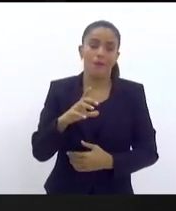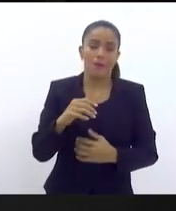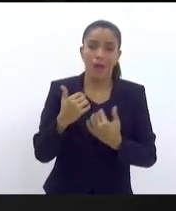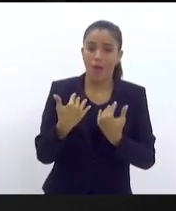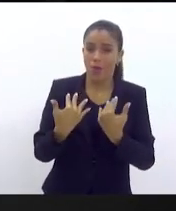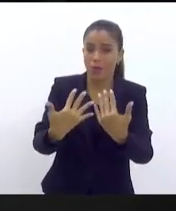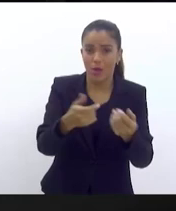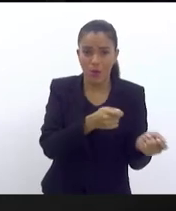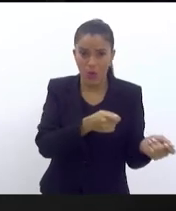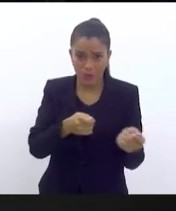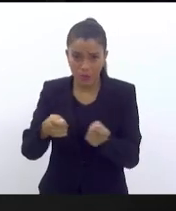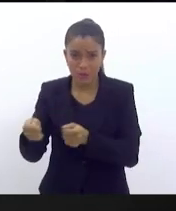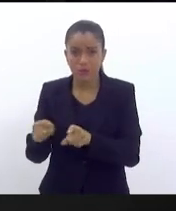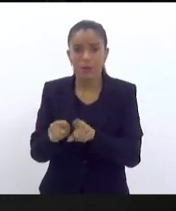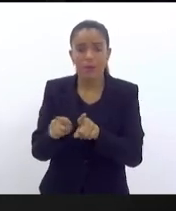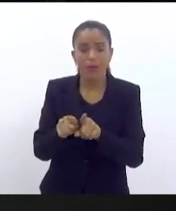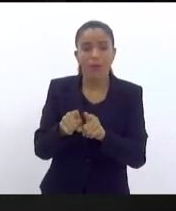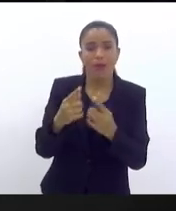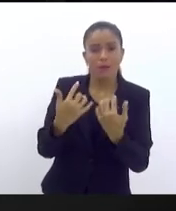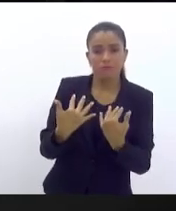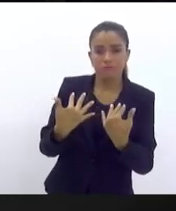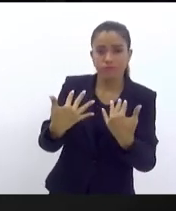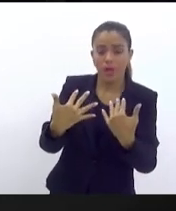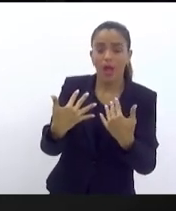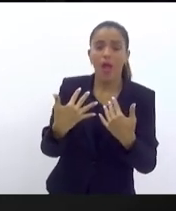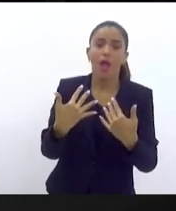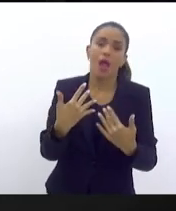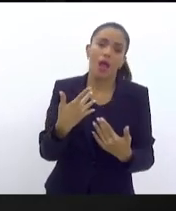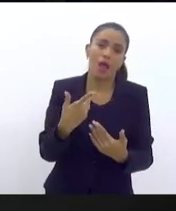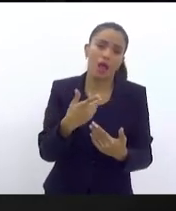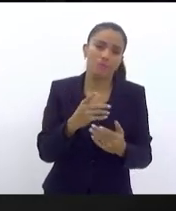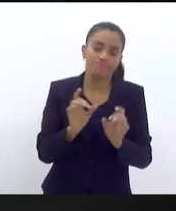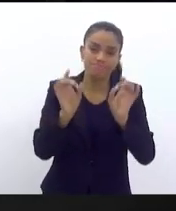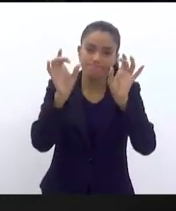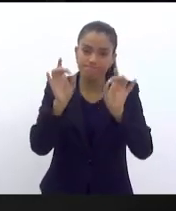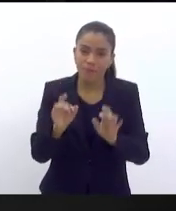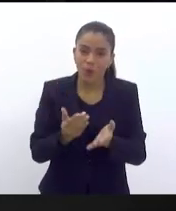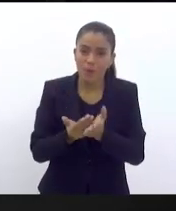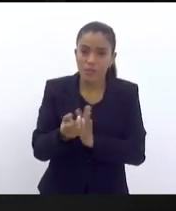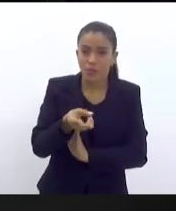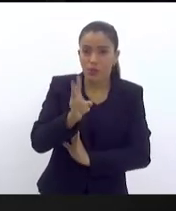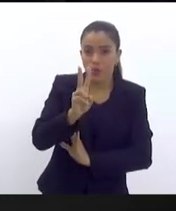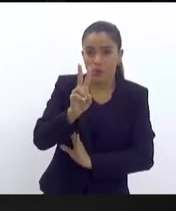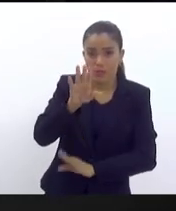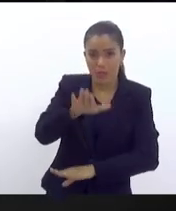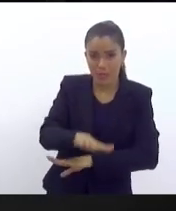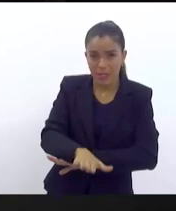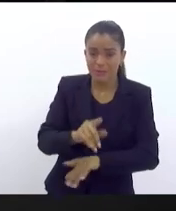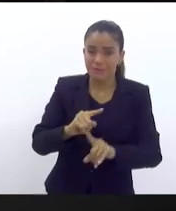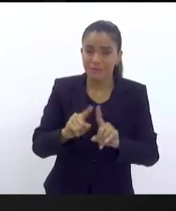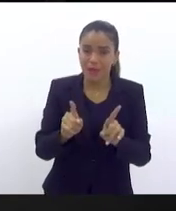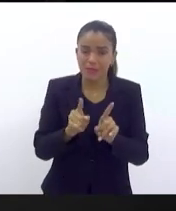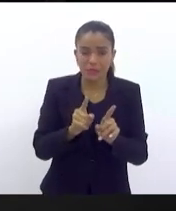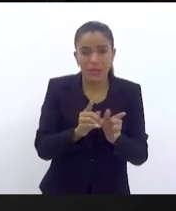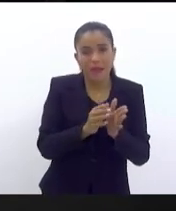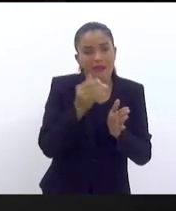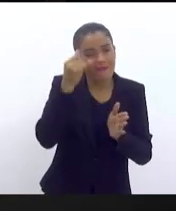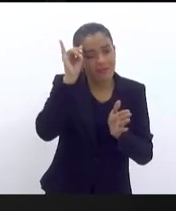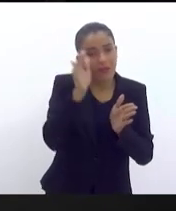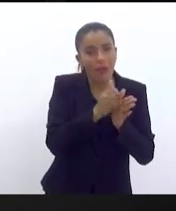sessões extraordinárias dos deputados iniciando com expediente Inicial as duas horas da tarde mas não avançando